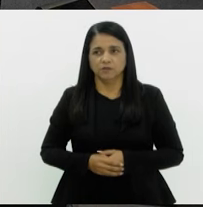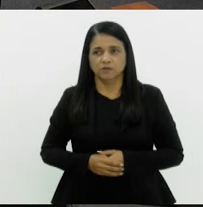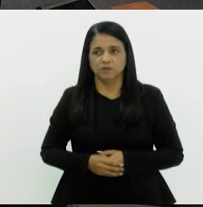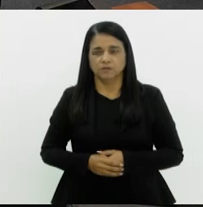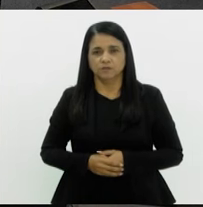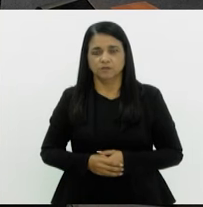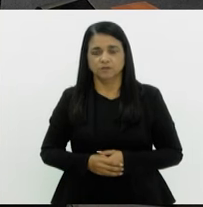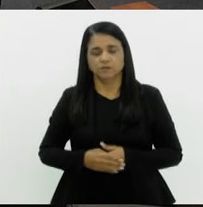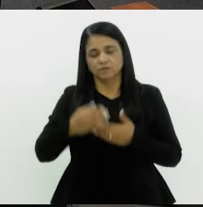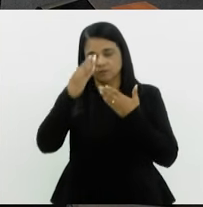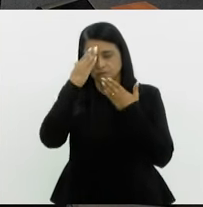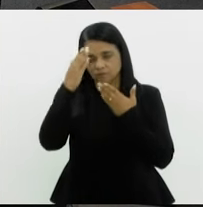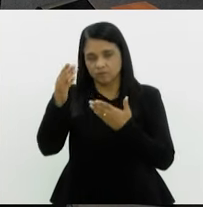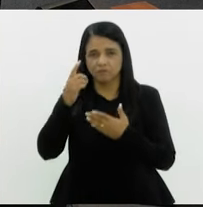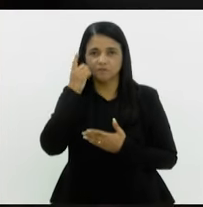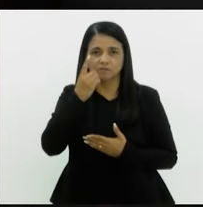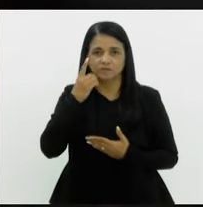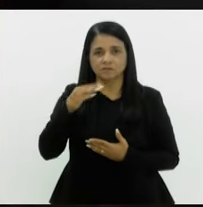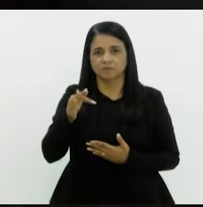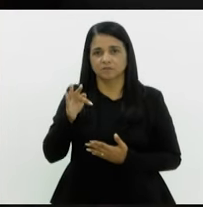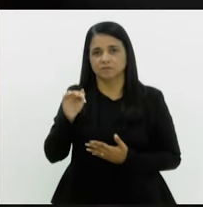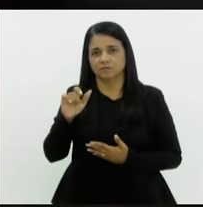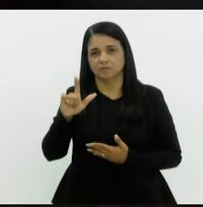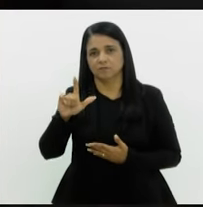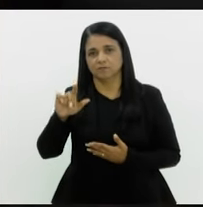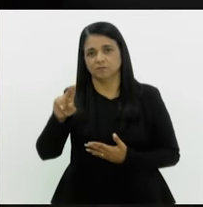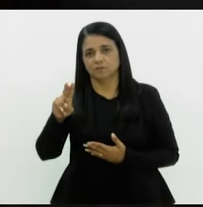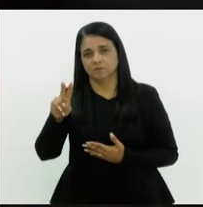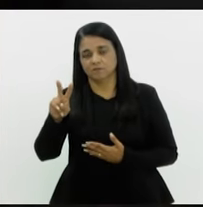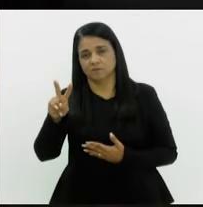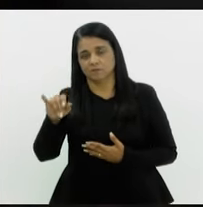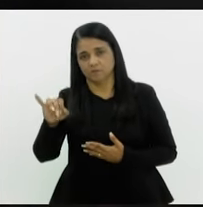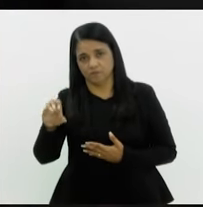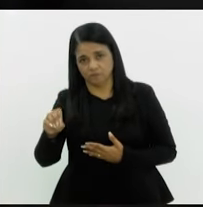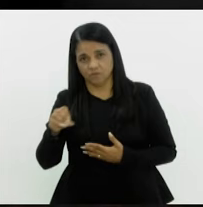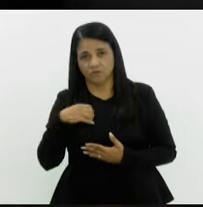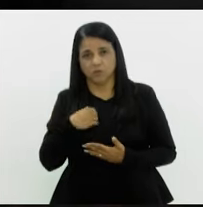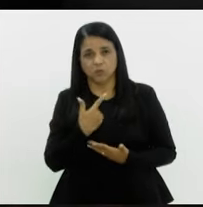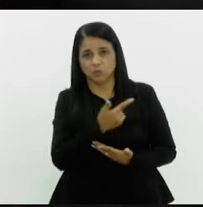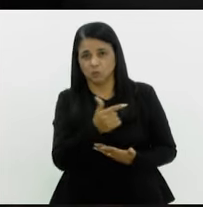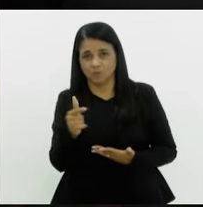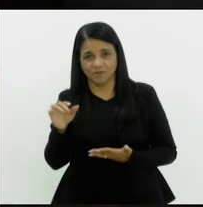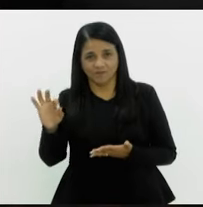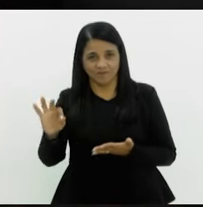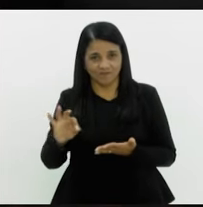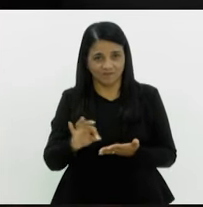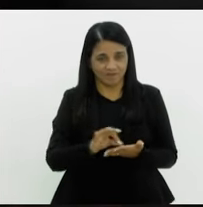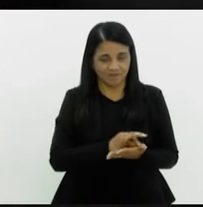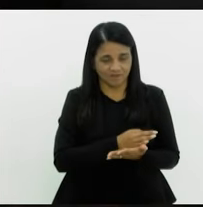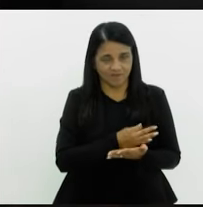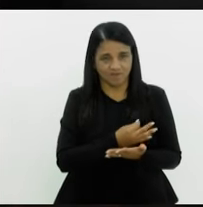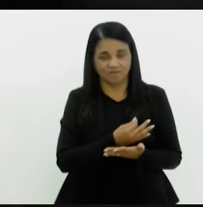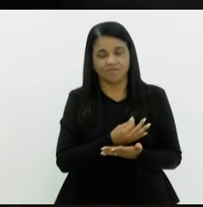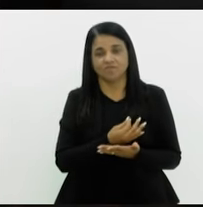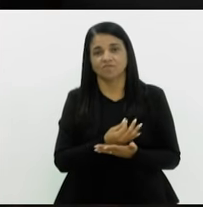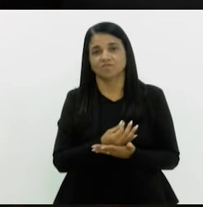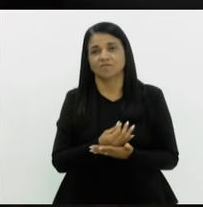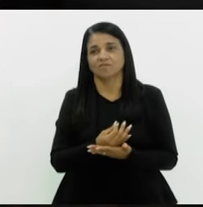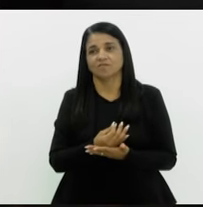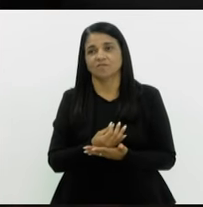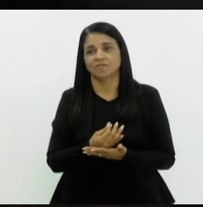Muito obrigado, deputado Flávio Serafini. Em não havendo mais oradores